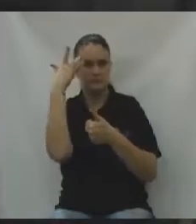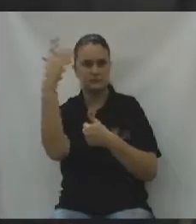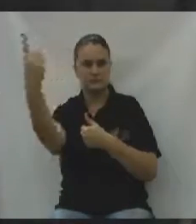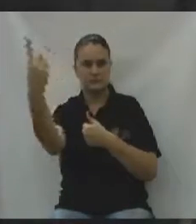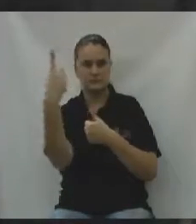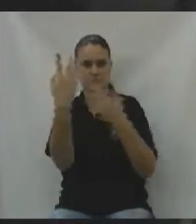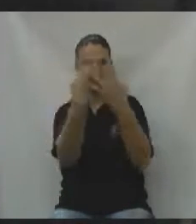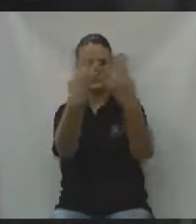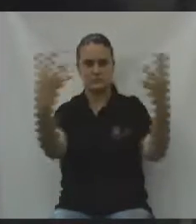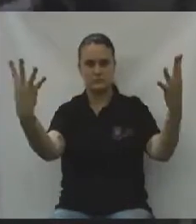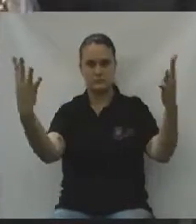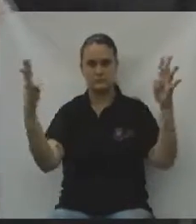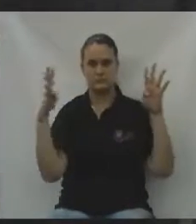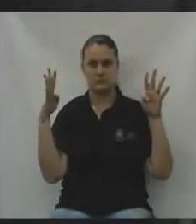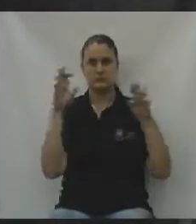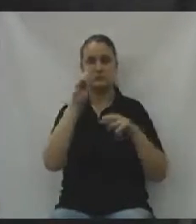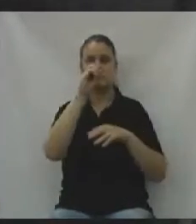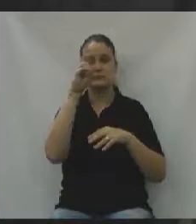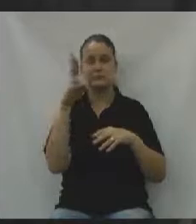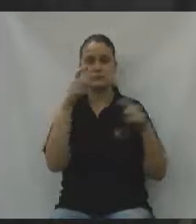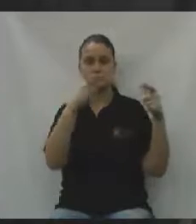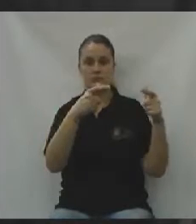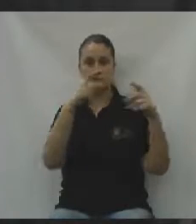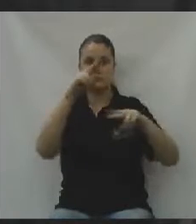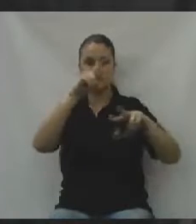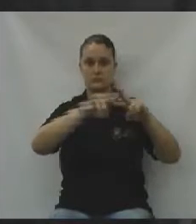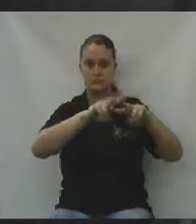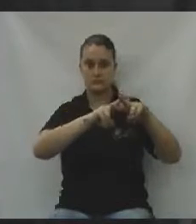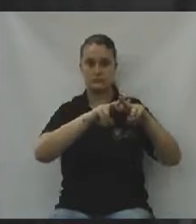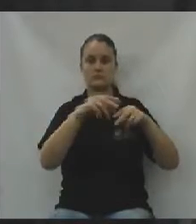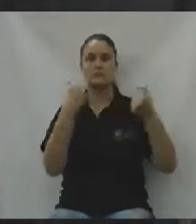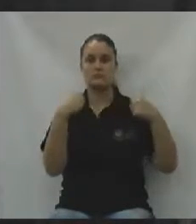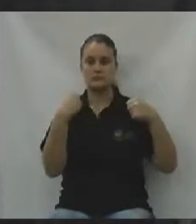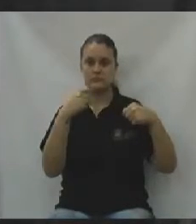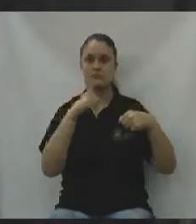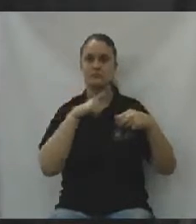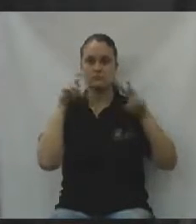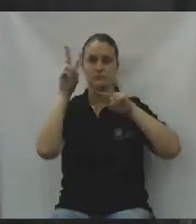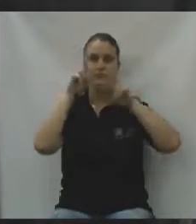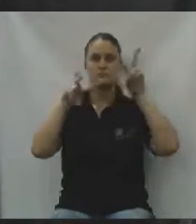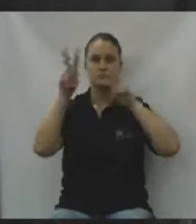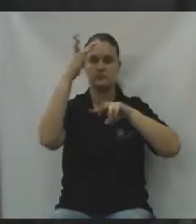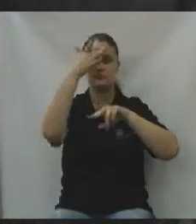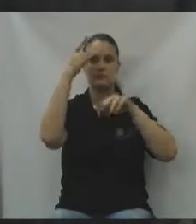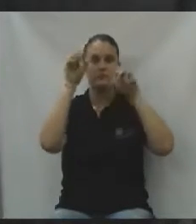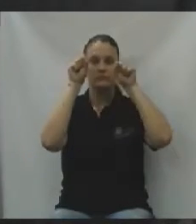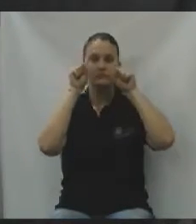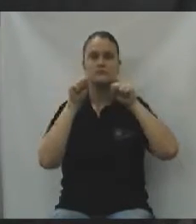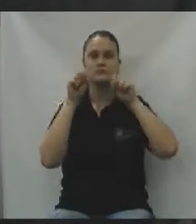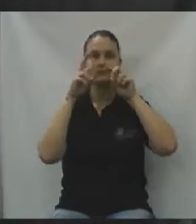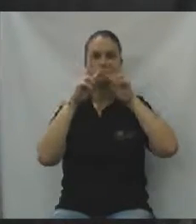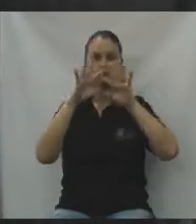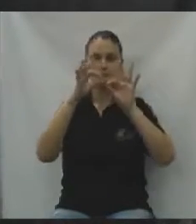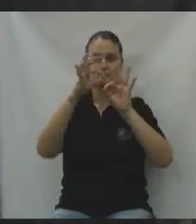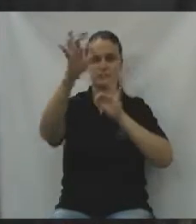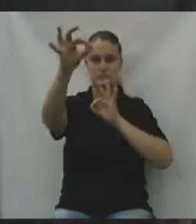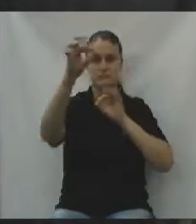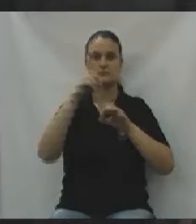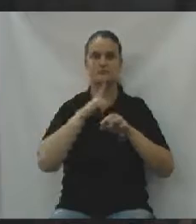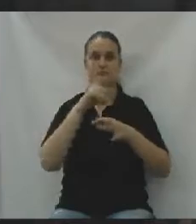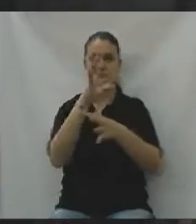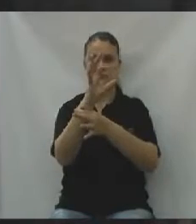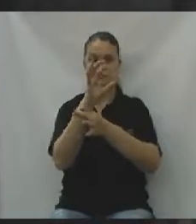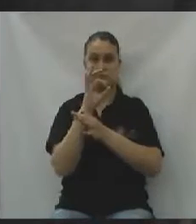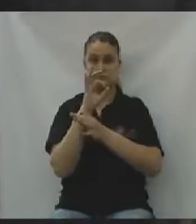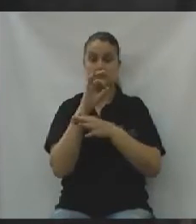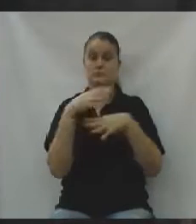dos muros ou da região de um presídio, ele deve ter visibilidade e ter uma certa garantia e segurança.